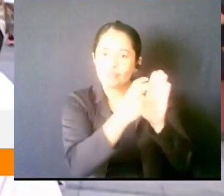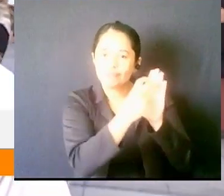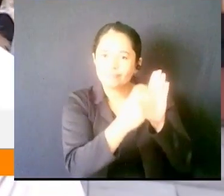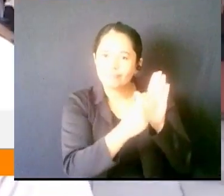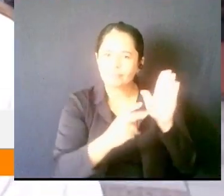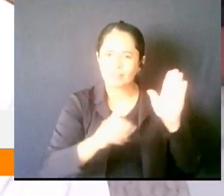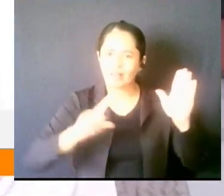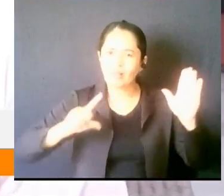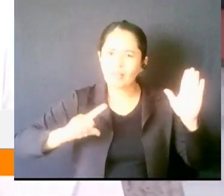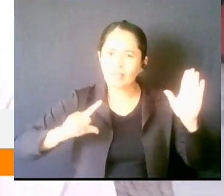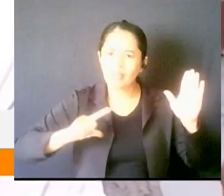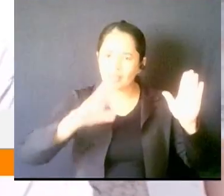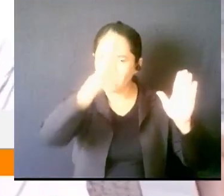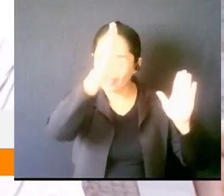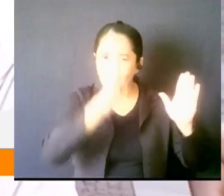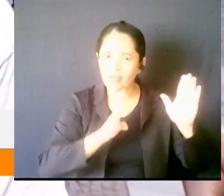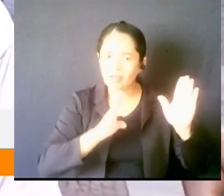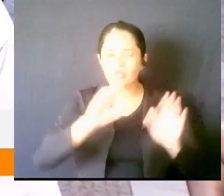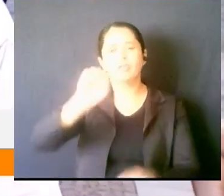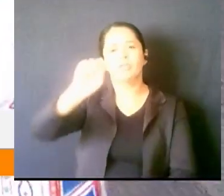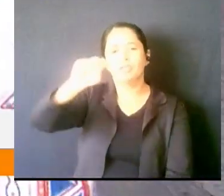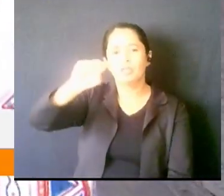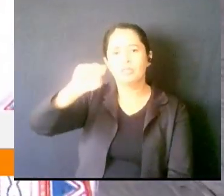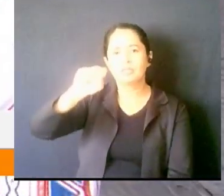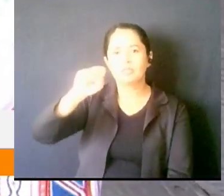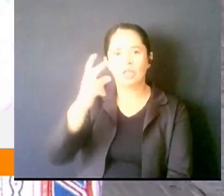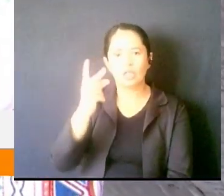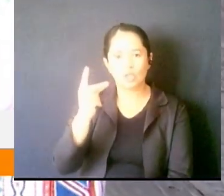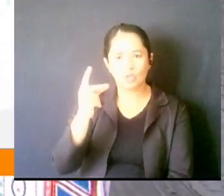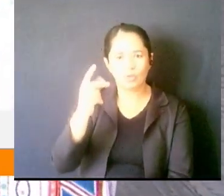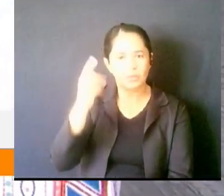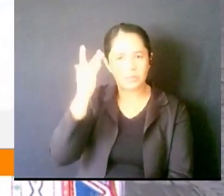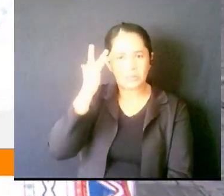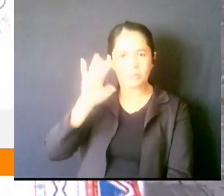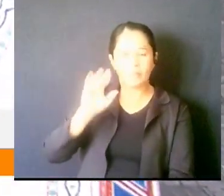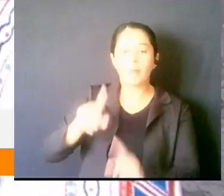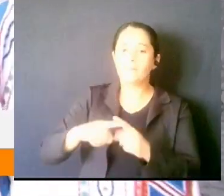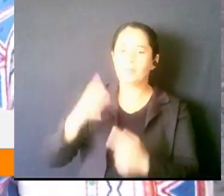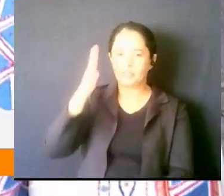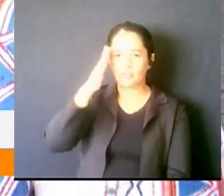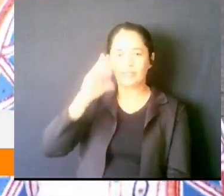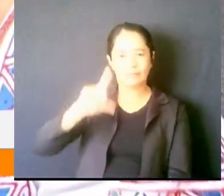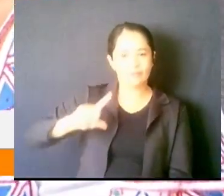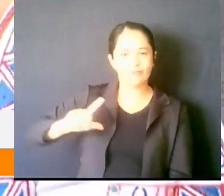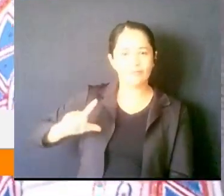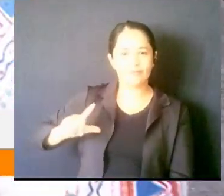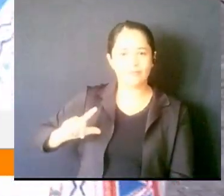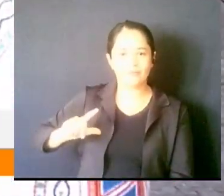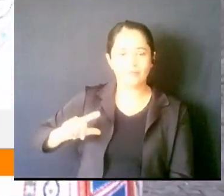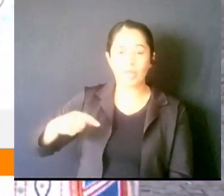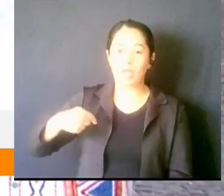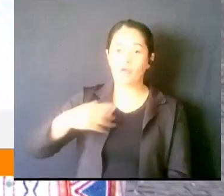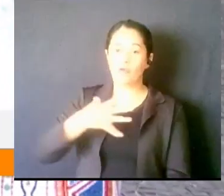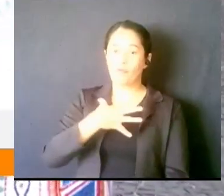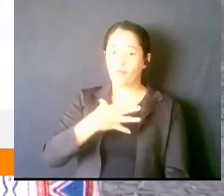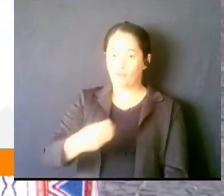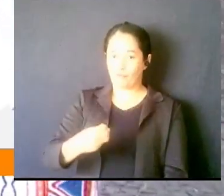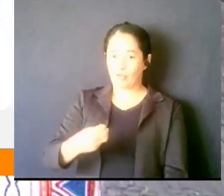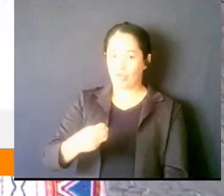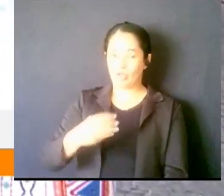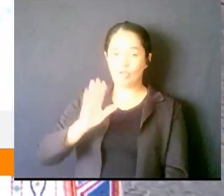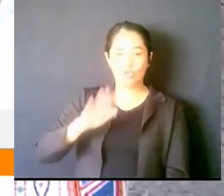pública? Sim, 12 não, mas sabia que teria. Tenho um filho mais adulto, ele tem 22, a minha filha